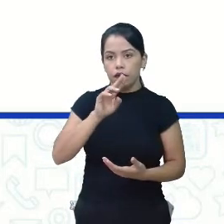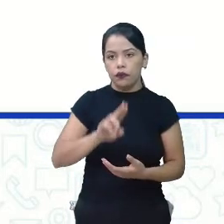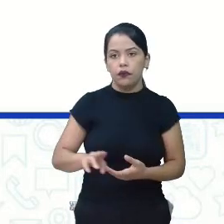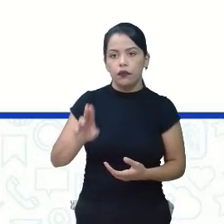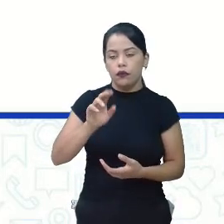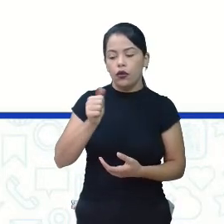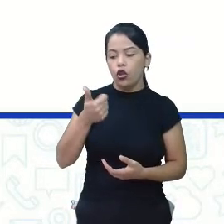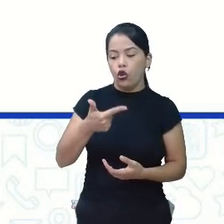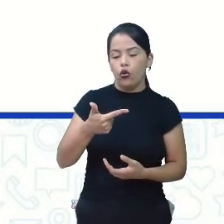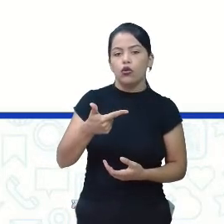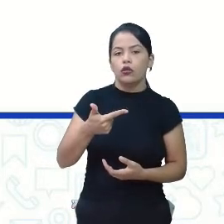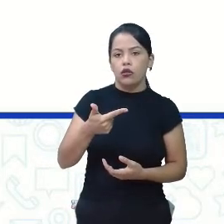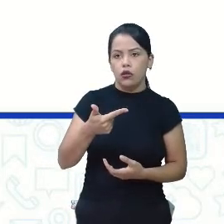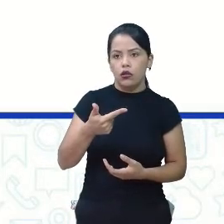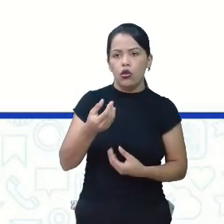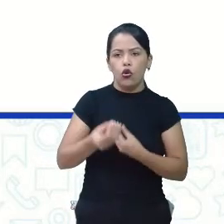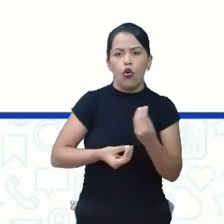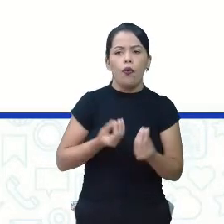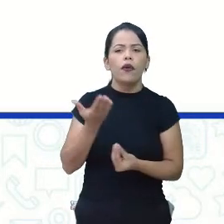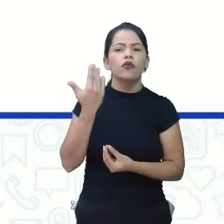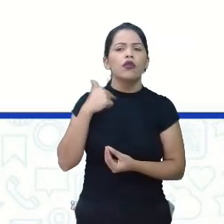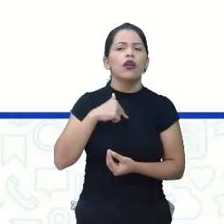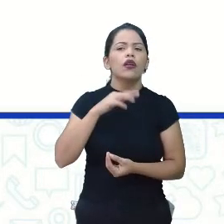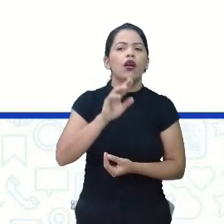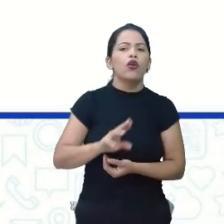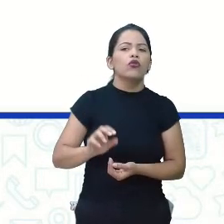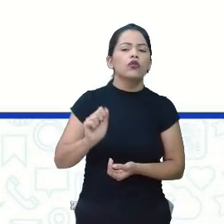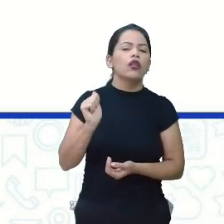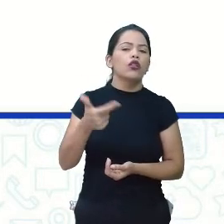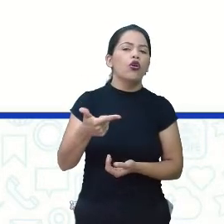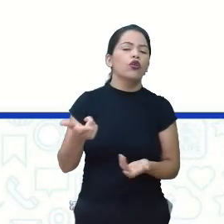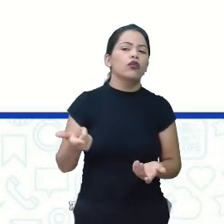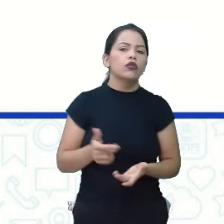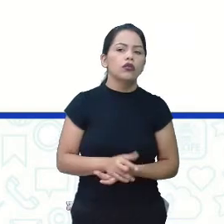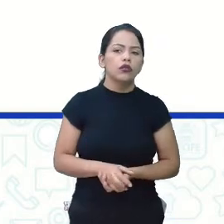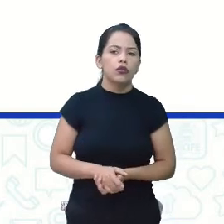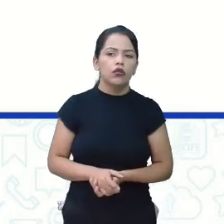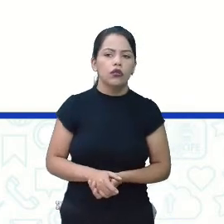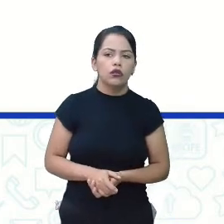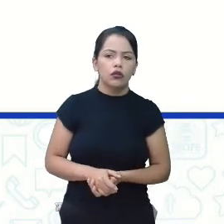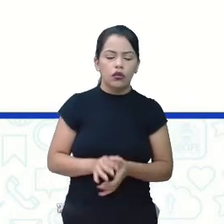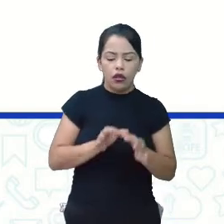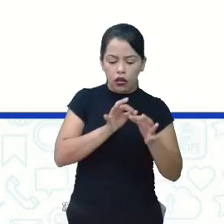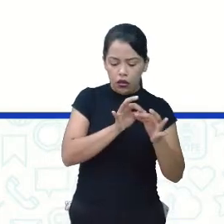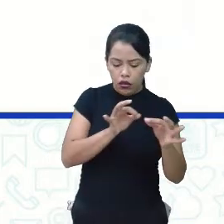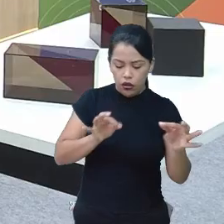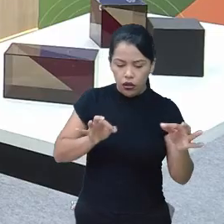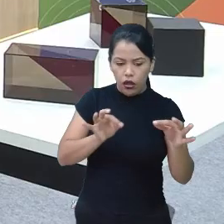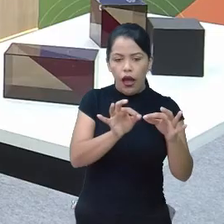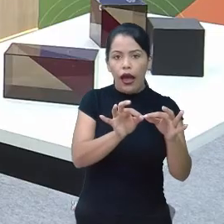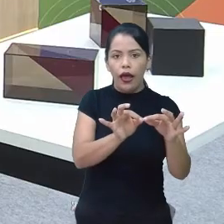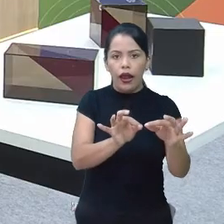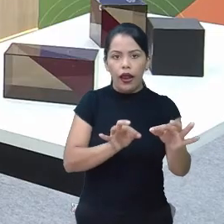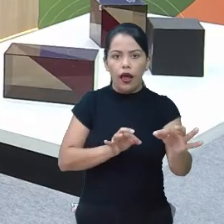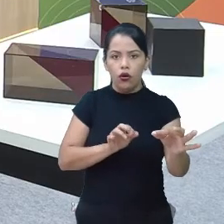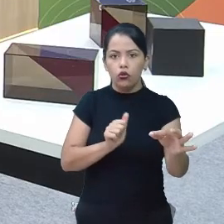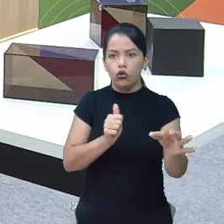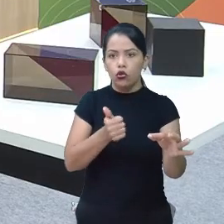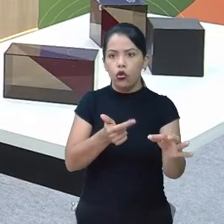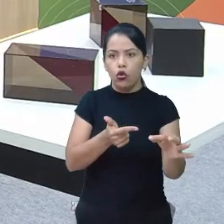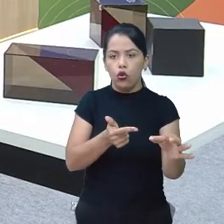cubinhos. Mas como é que eu sei que eu usei 12 cubinhos? A gente tem aqui, ó, 2 unidades na largura,